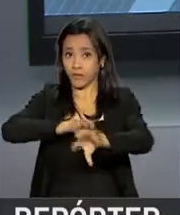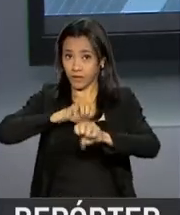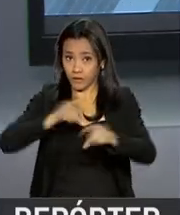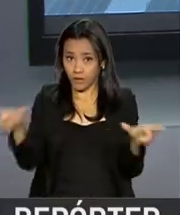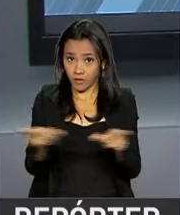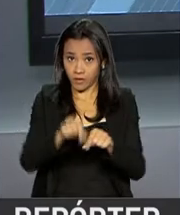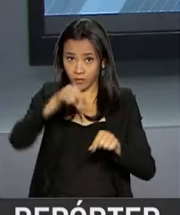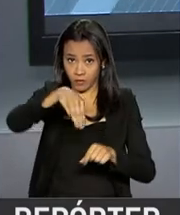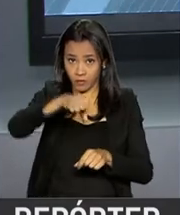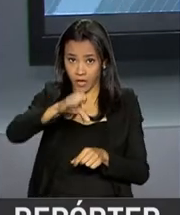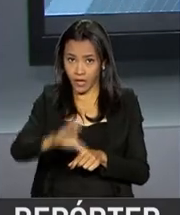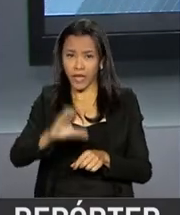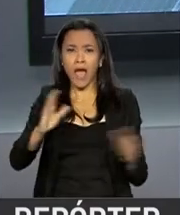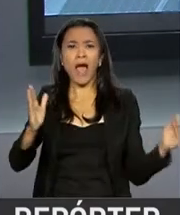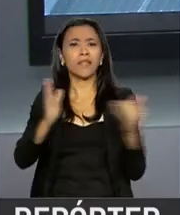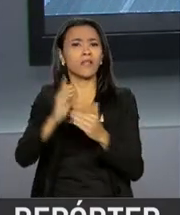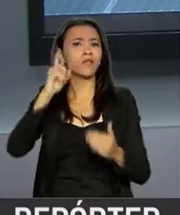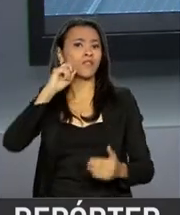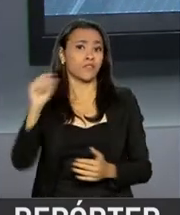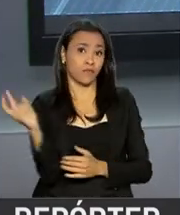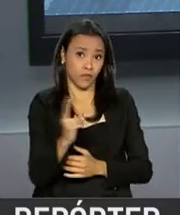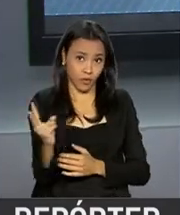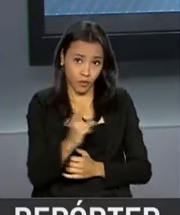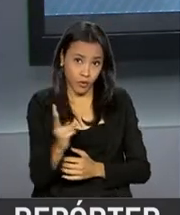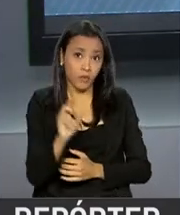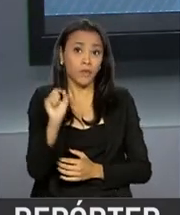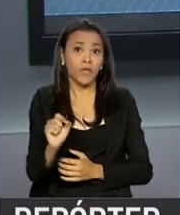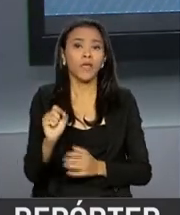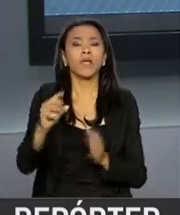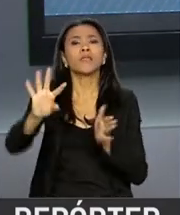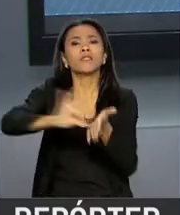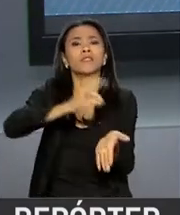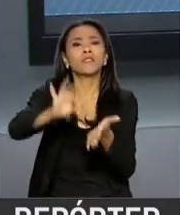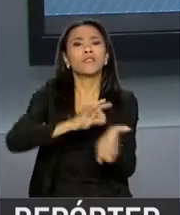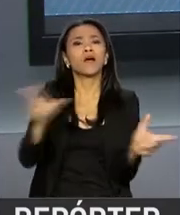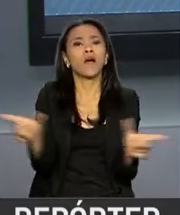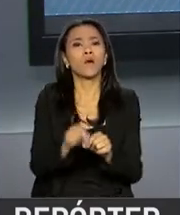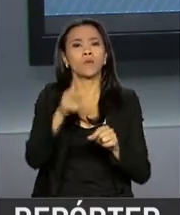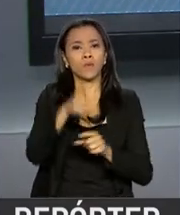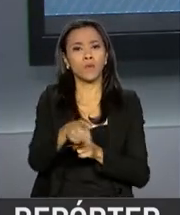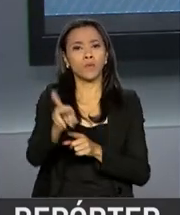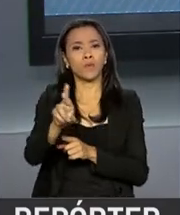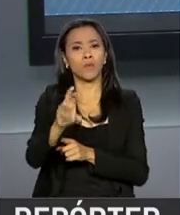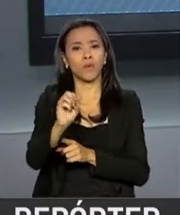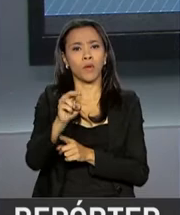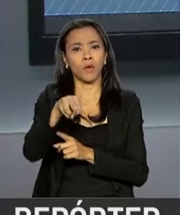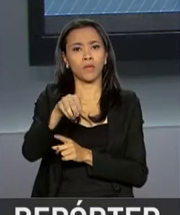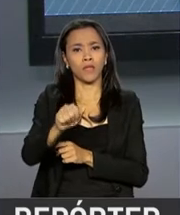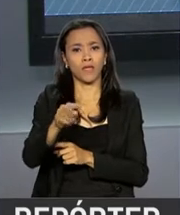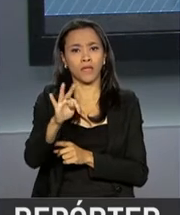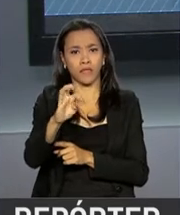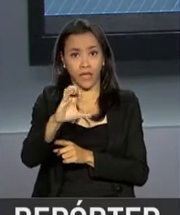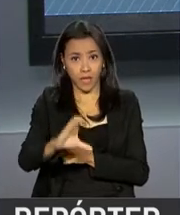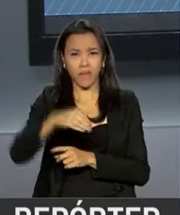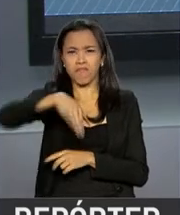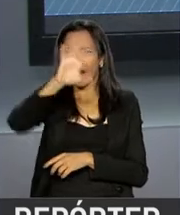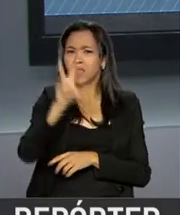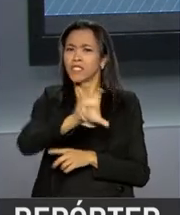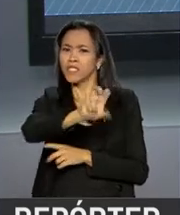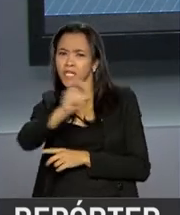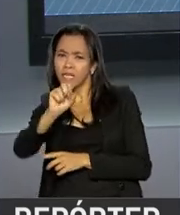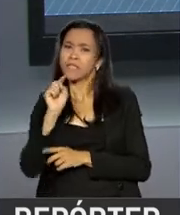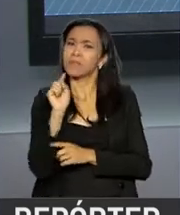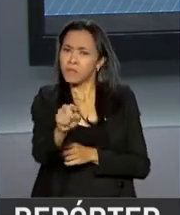22 o prazo de inscrição para o pronatec oferta voluntária são mais de 500 mil vagas tanto